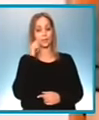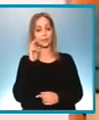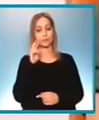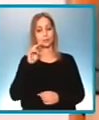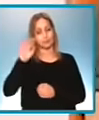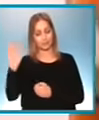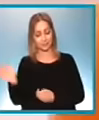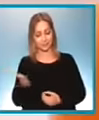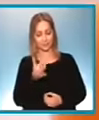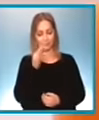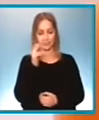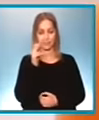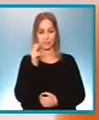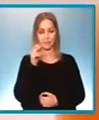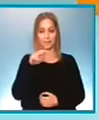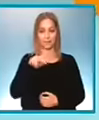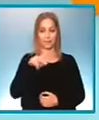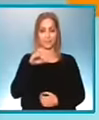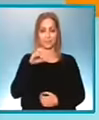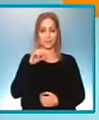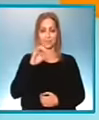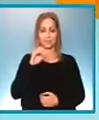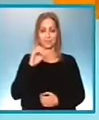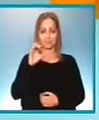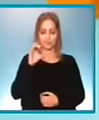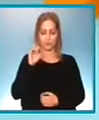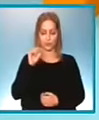Quieto Francisco Gonçalves! Dono da Tasca